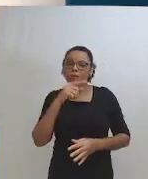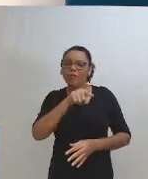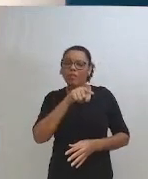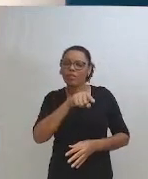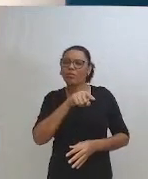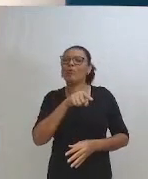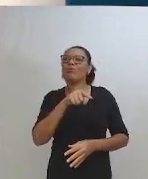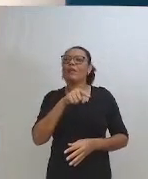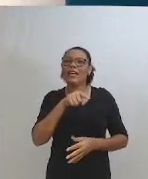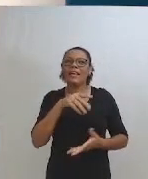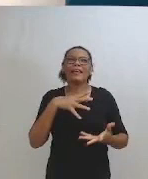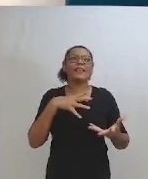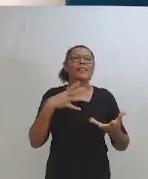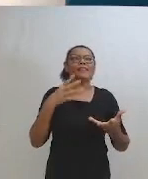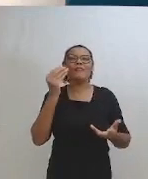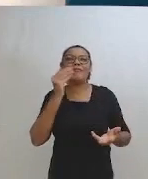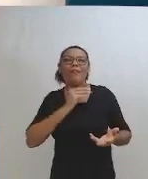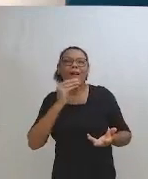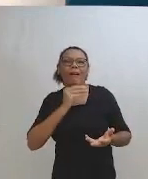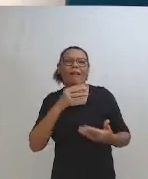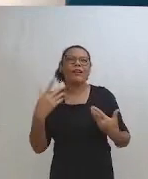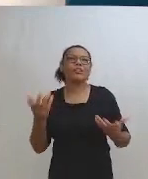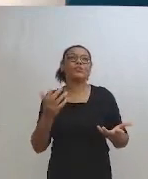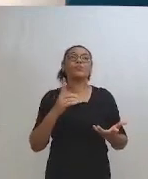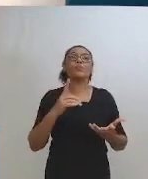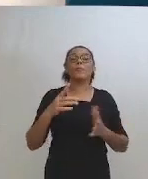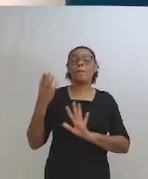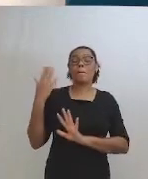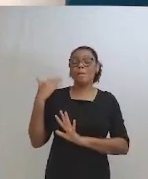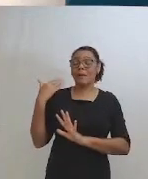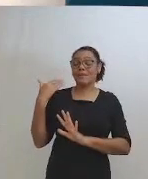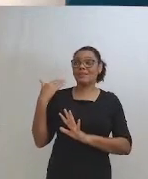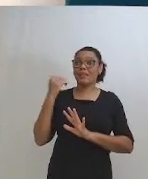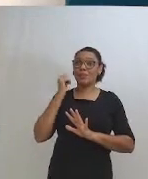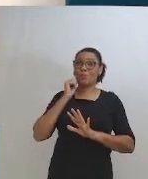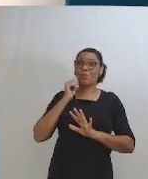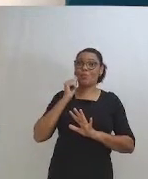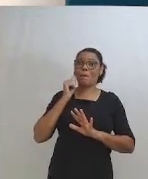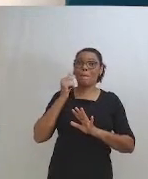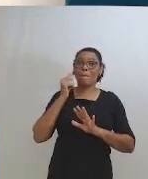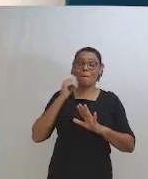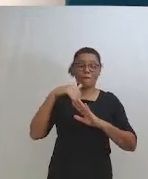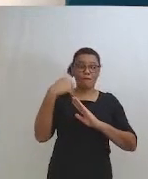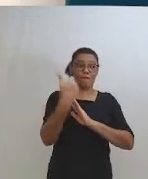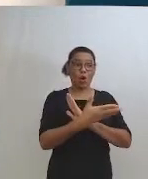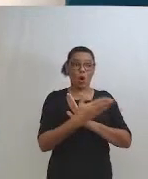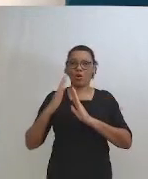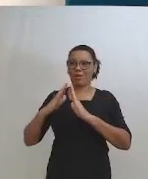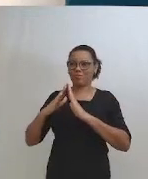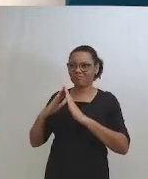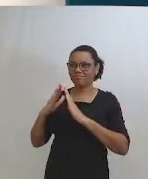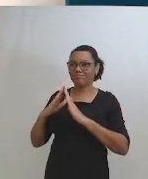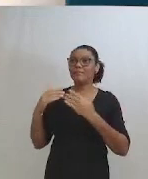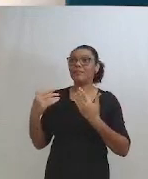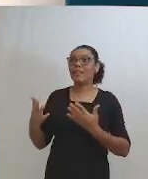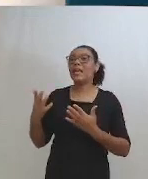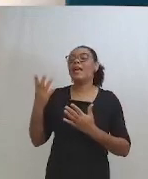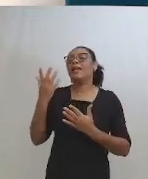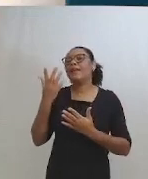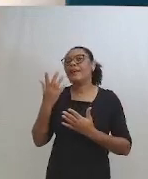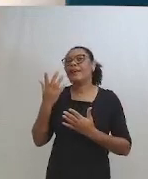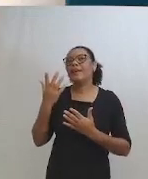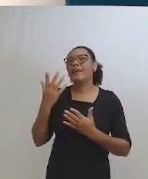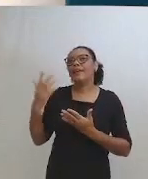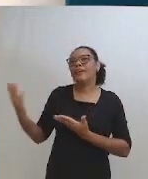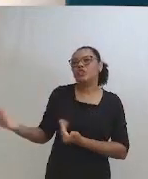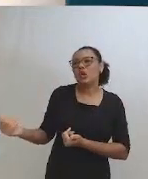mesmo ciente de que as mães aguardavam do lado de fora do consultório, abusava sexualmente das adolescentes, algumas com menos